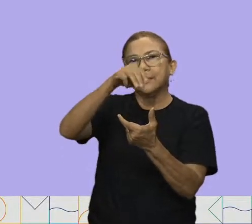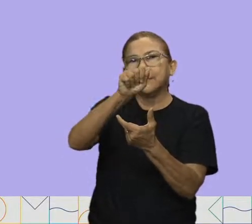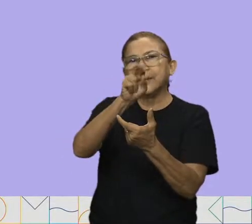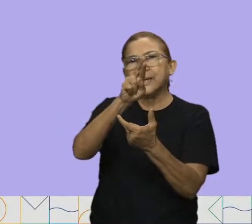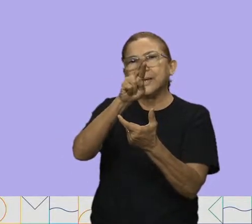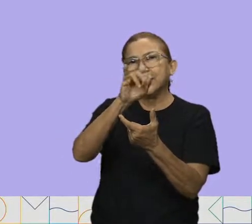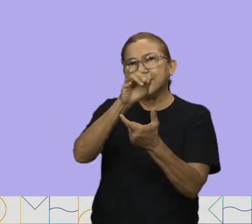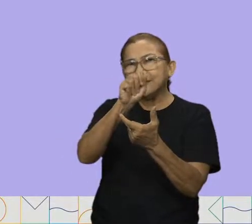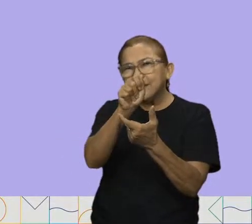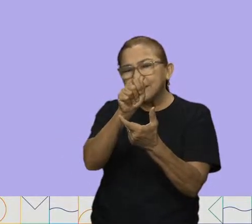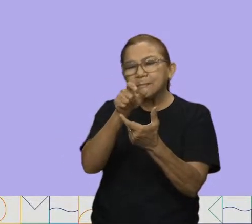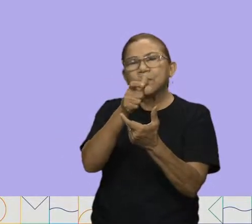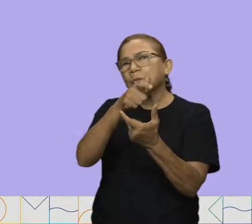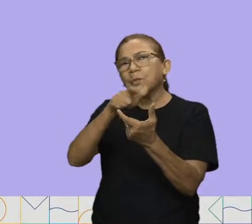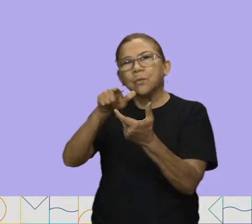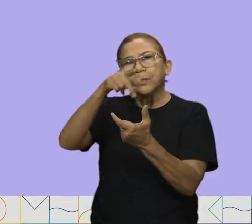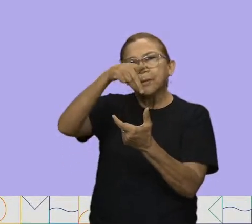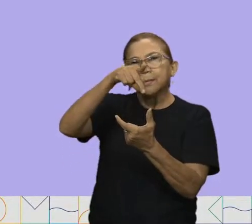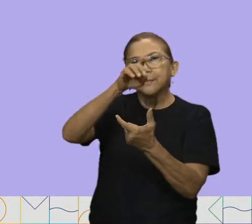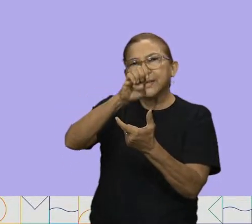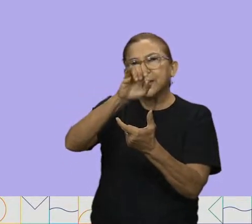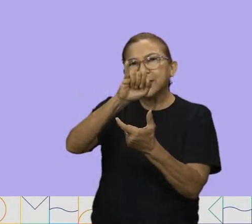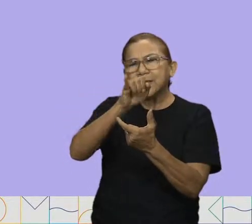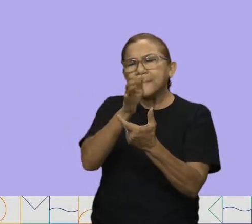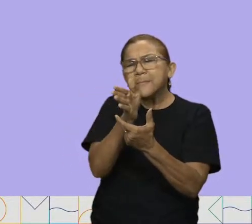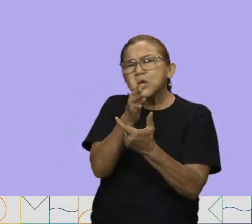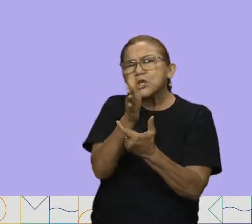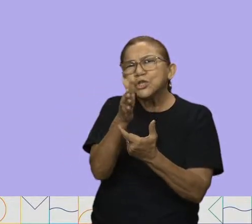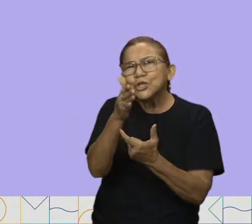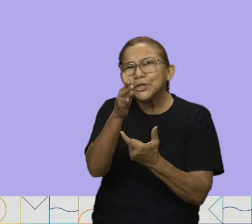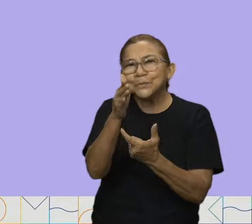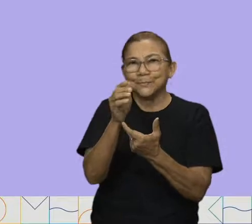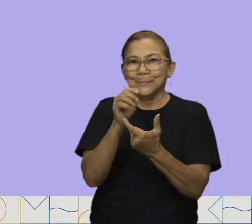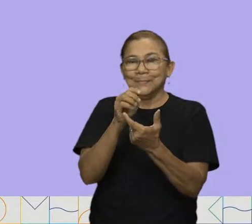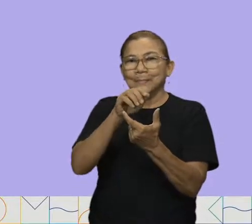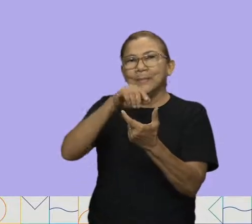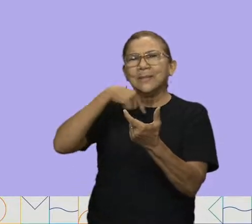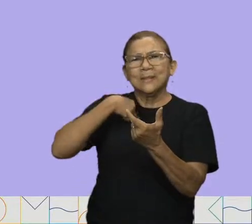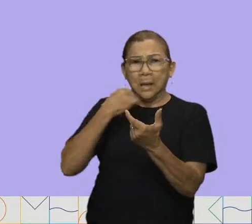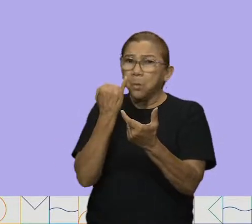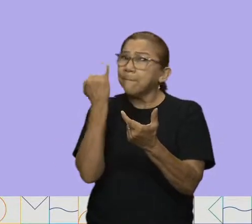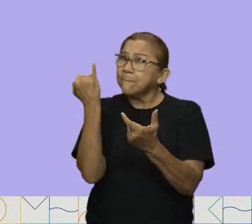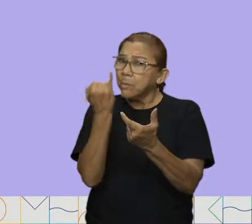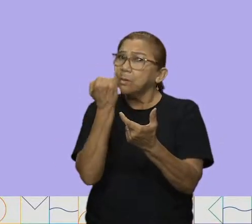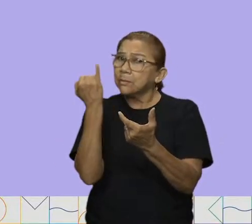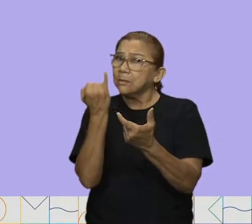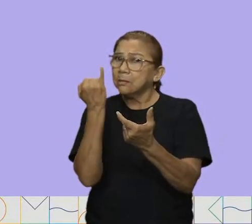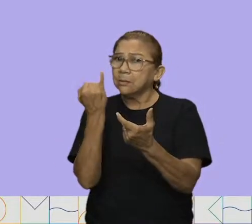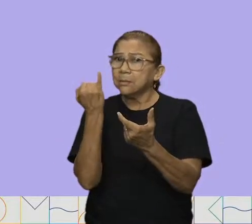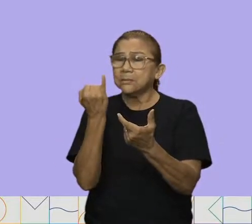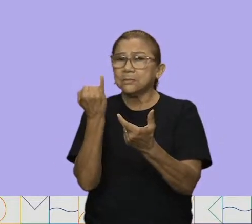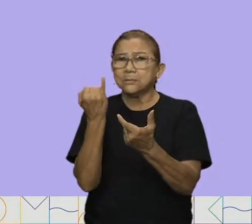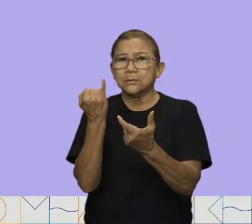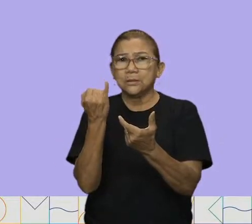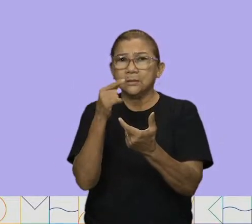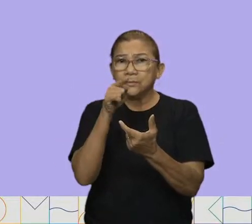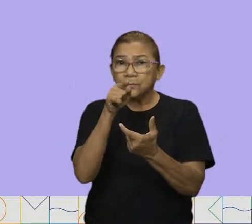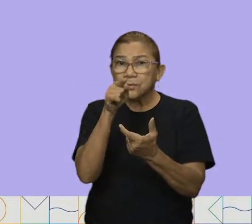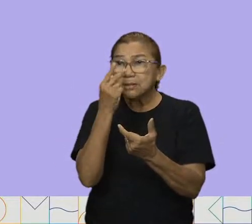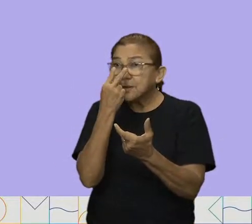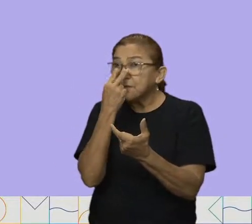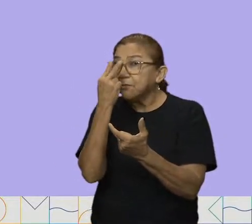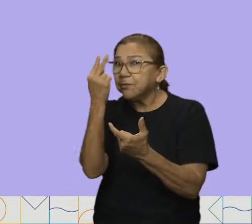peixinho, soubesse e Maria novamente. É importante que vocês